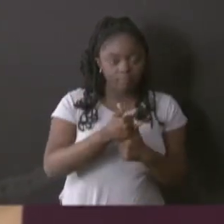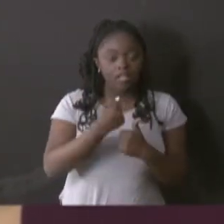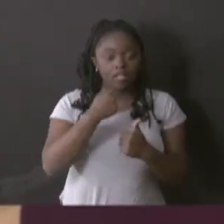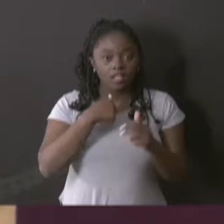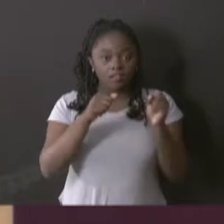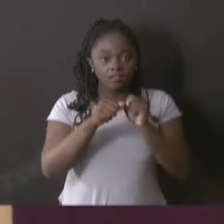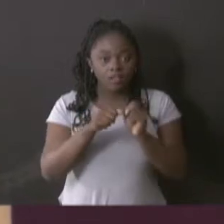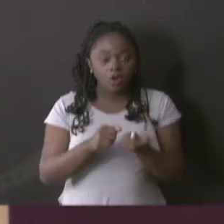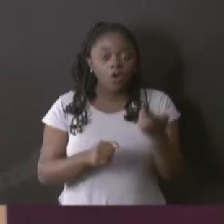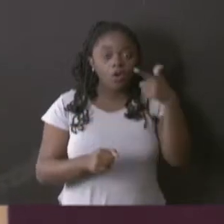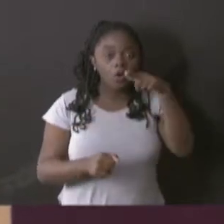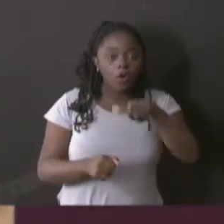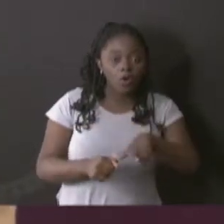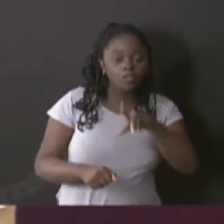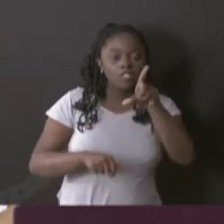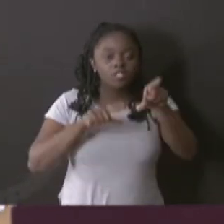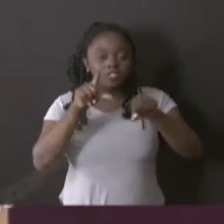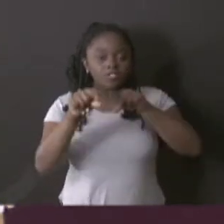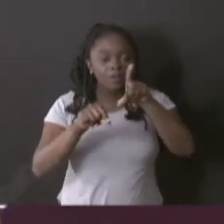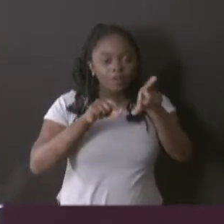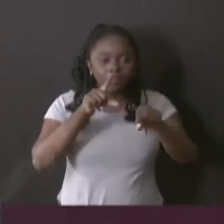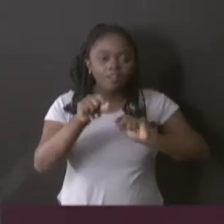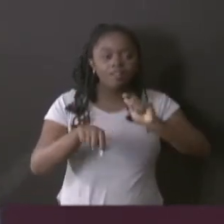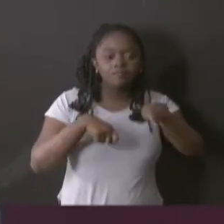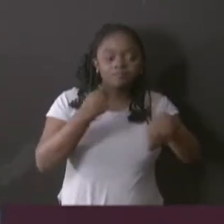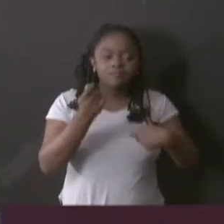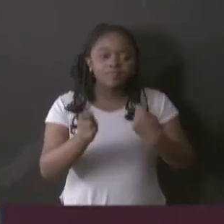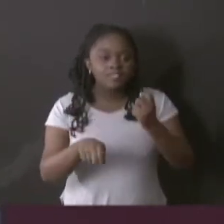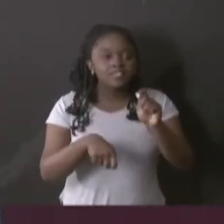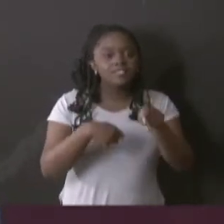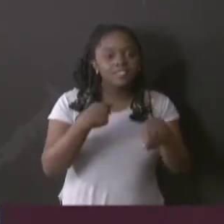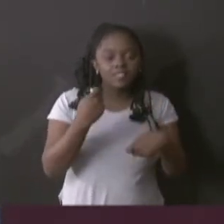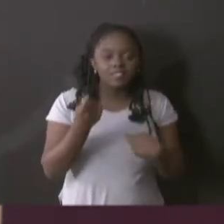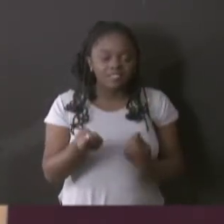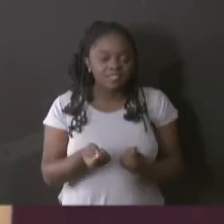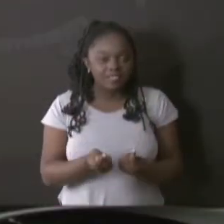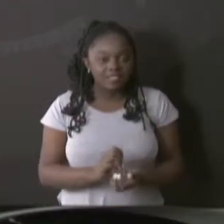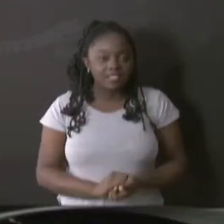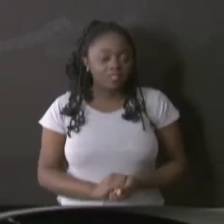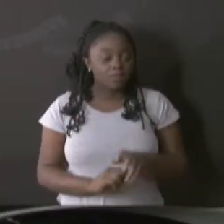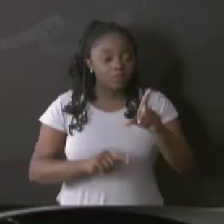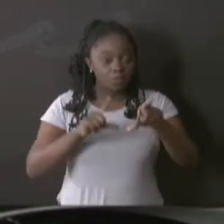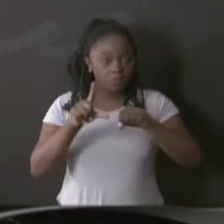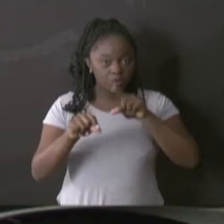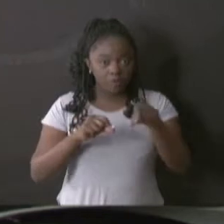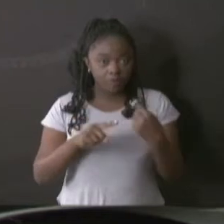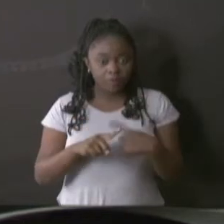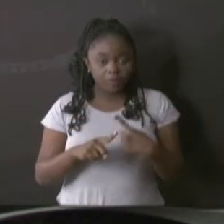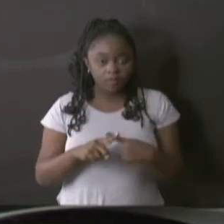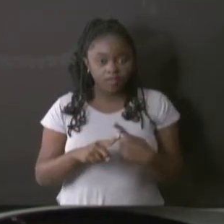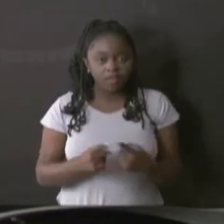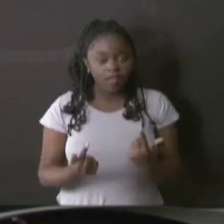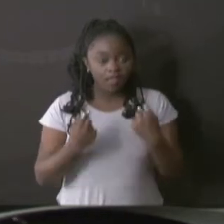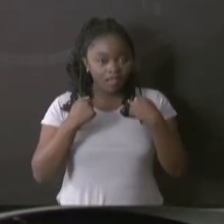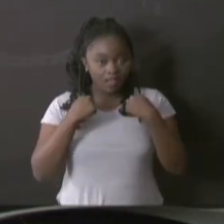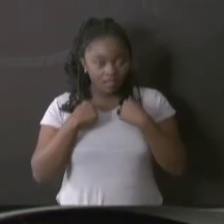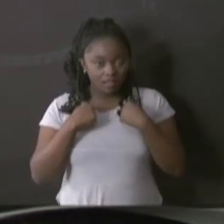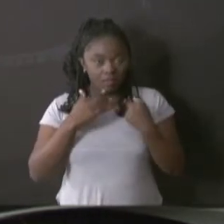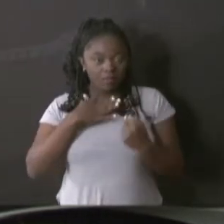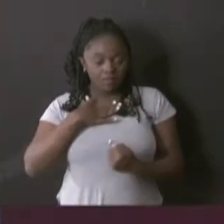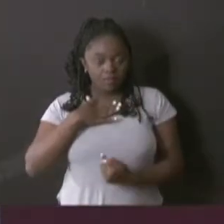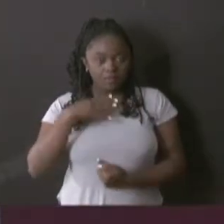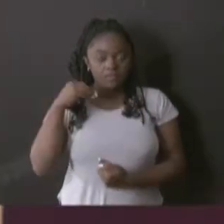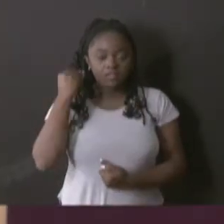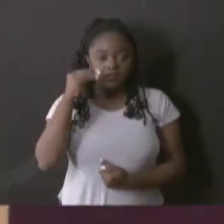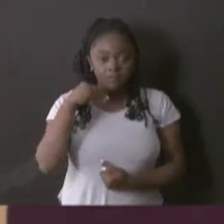faria outras escolhas lexicais, que a gente chama na Libras. Que são escolhas. Isso, porque eu, pela minha